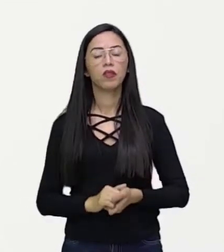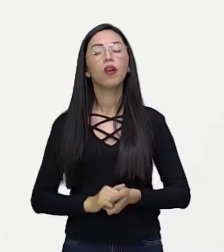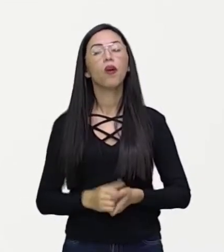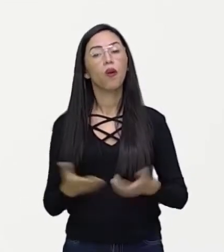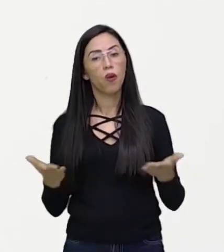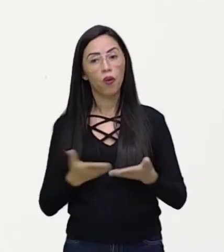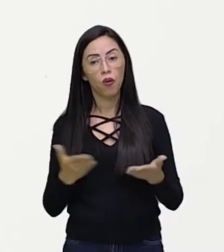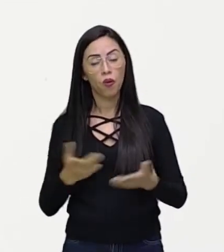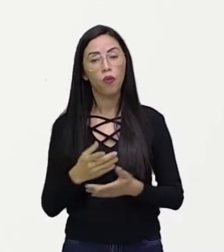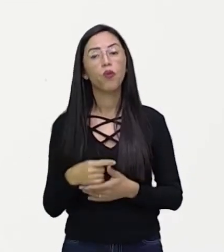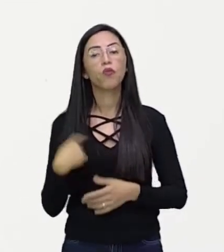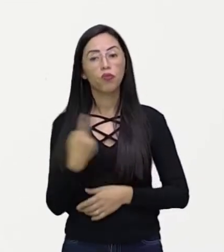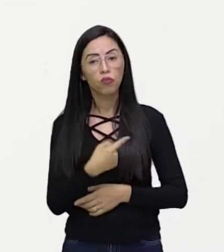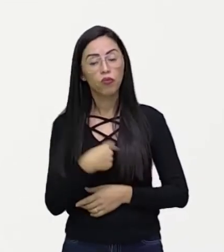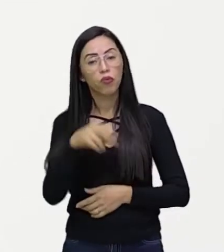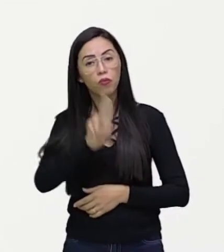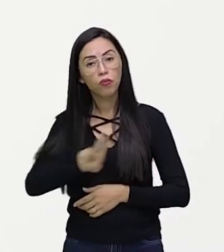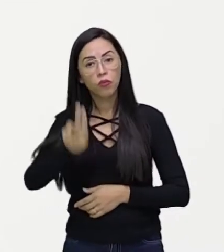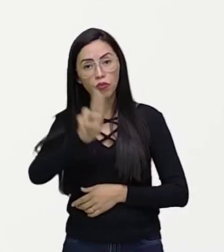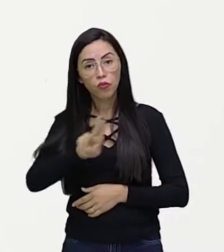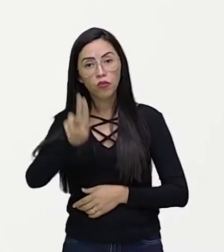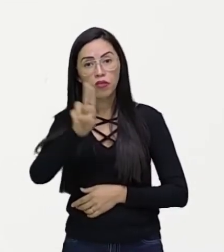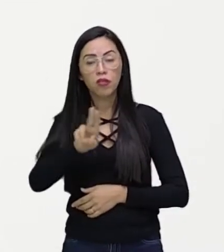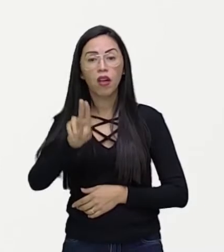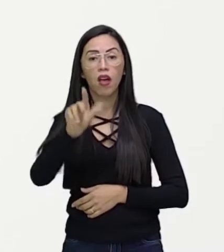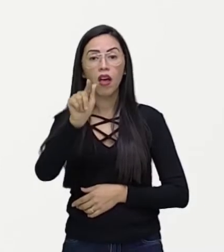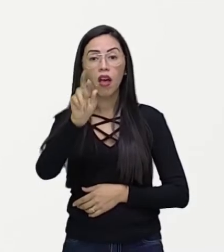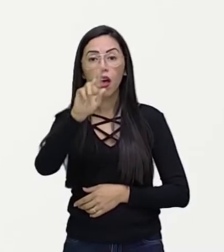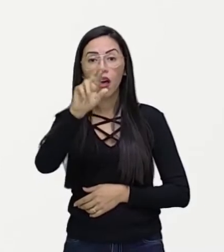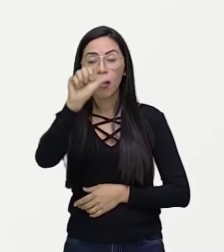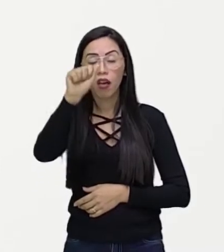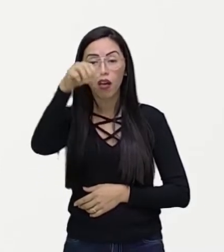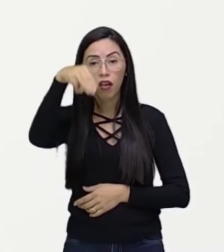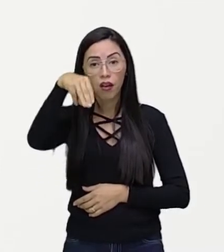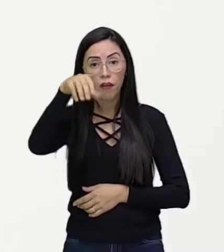grama. Nós utilizamos grama para